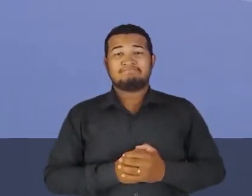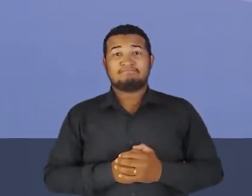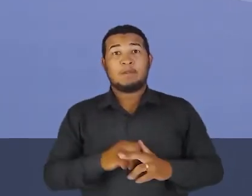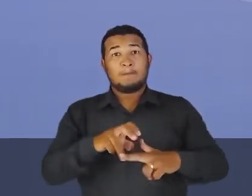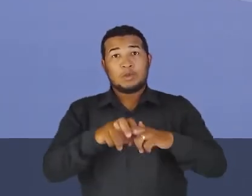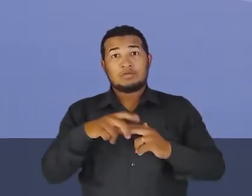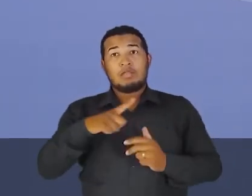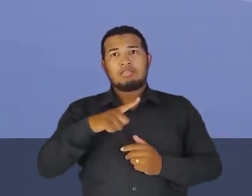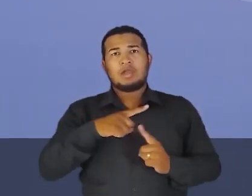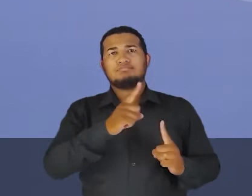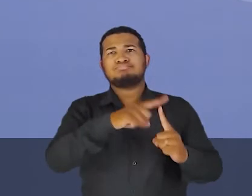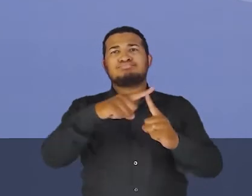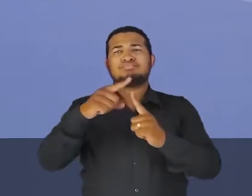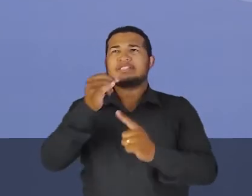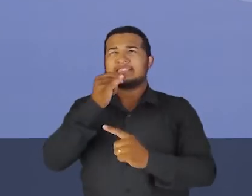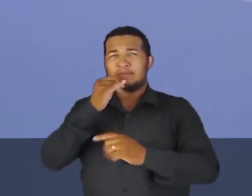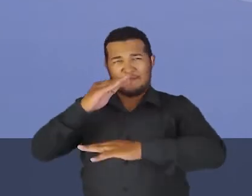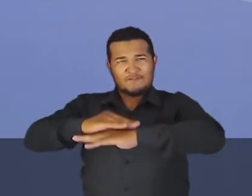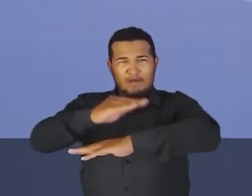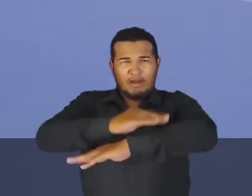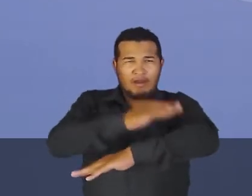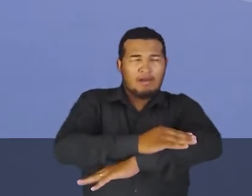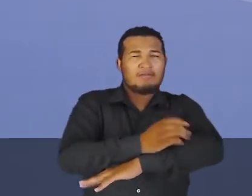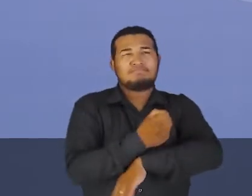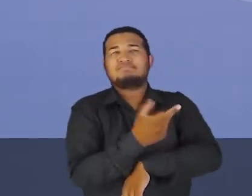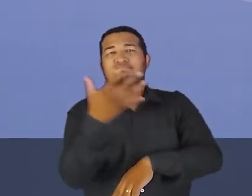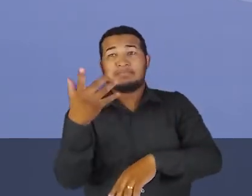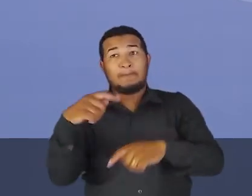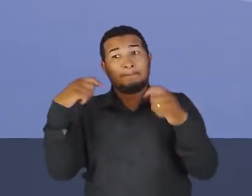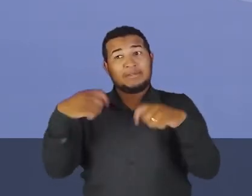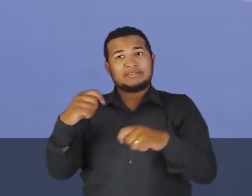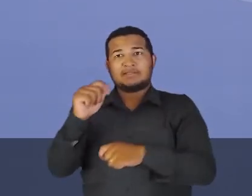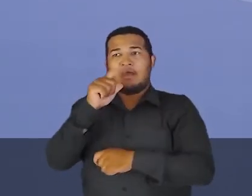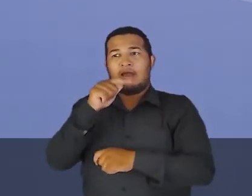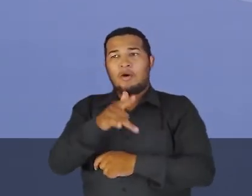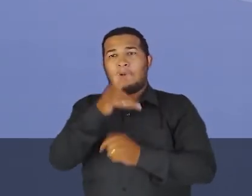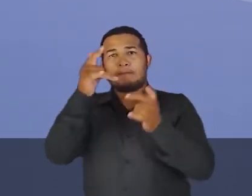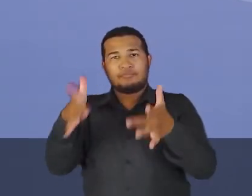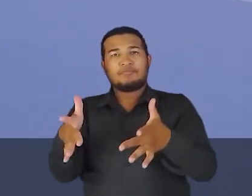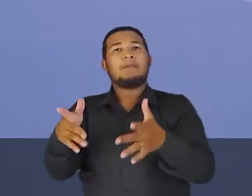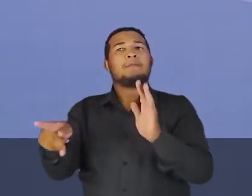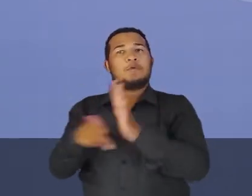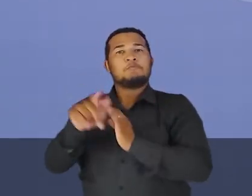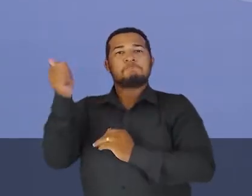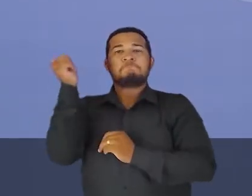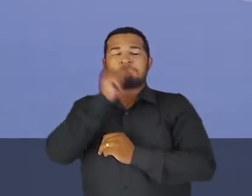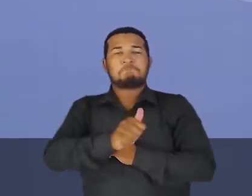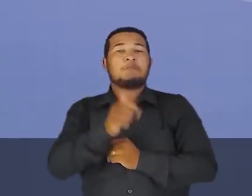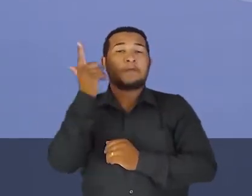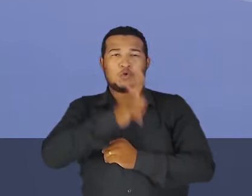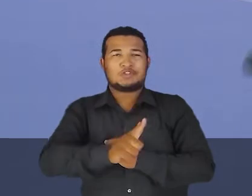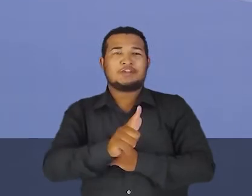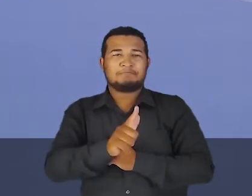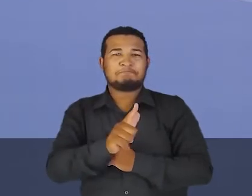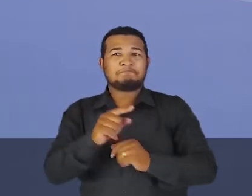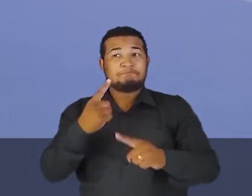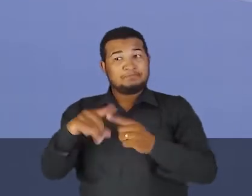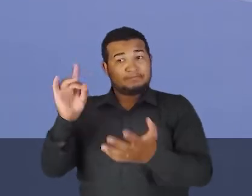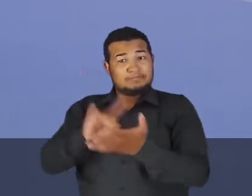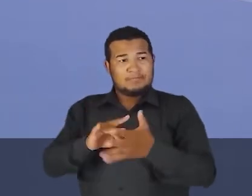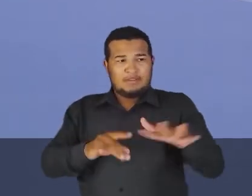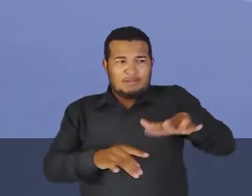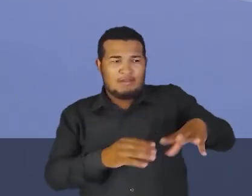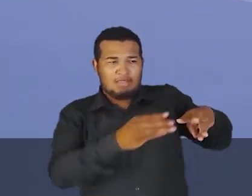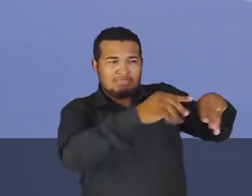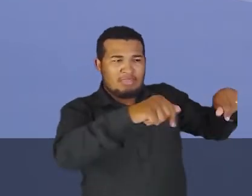é por isso que muitos anfíbios, como é o caso do sapo, ele tem que ir para a água para se reproduzir. certo? Porque no ambiente terrestre,